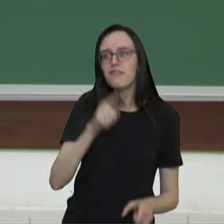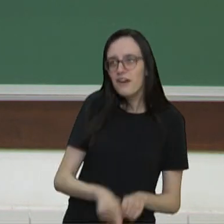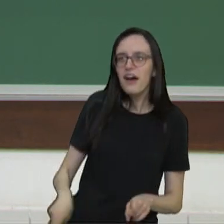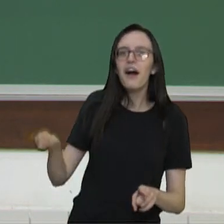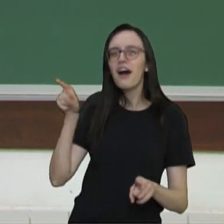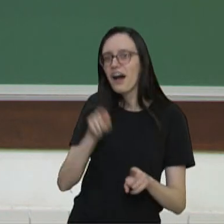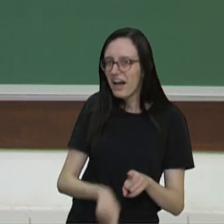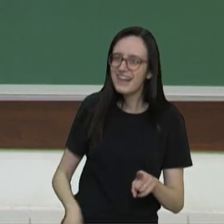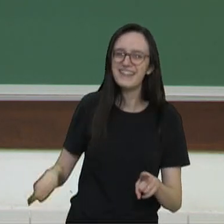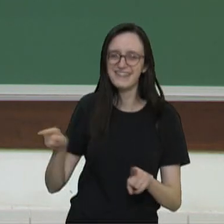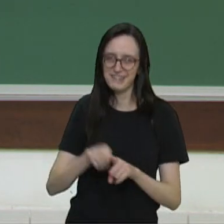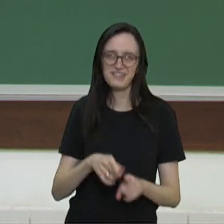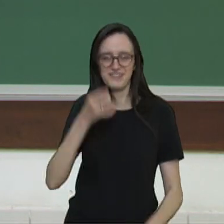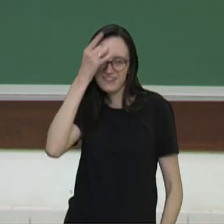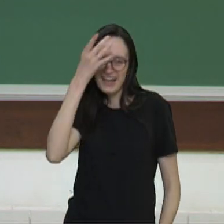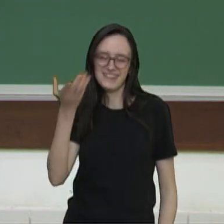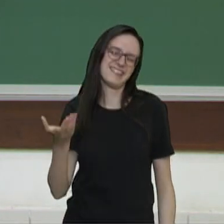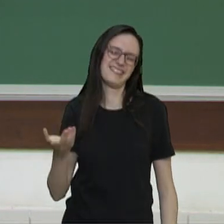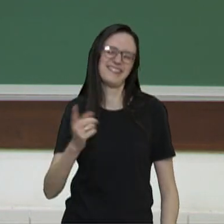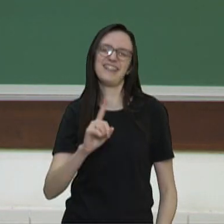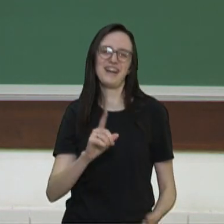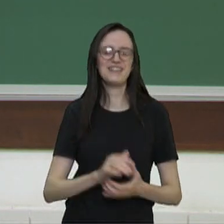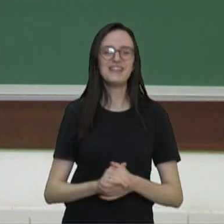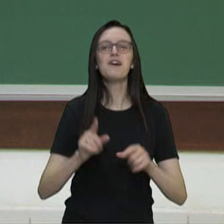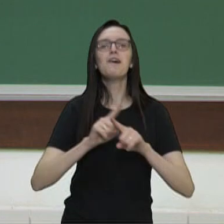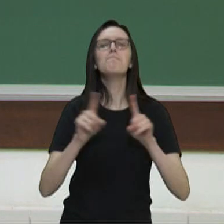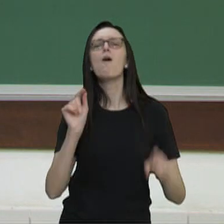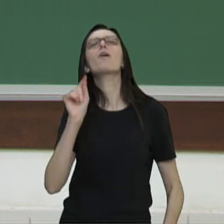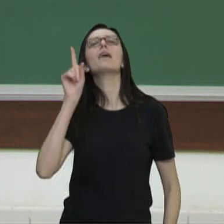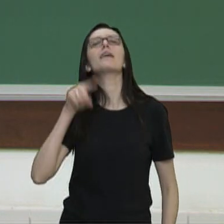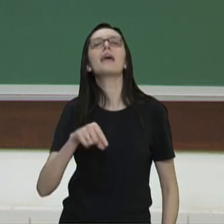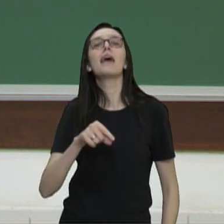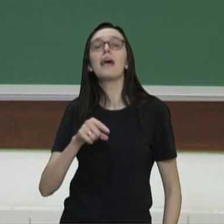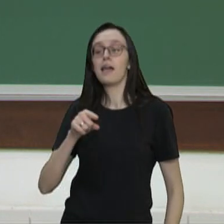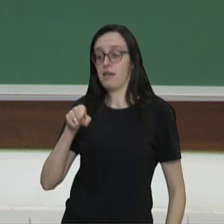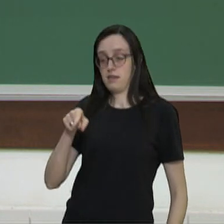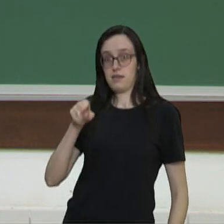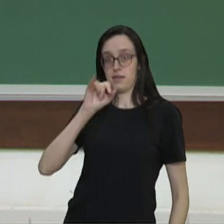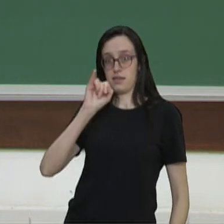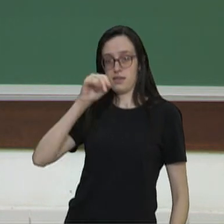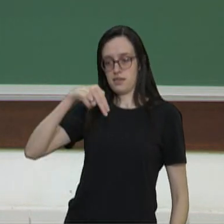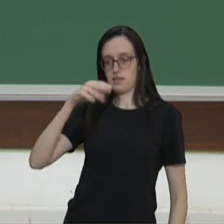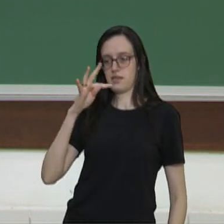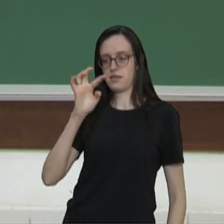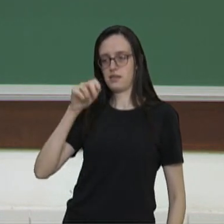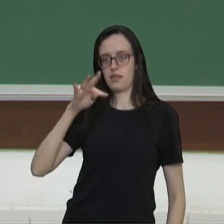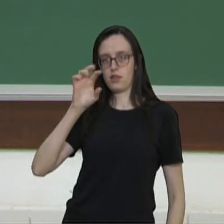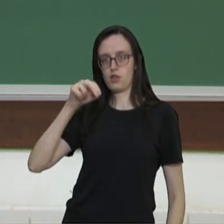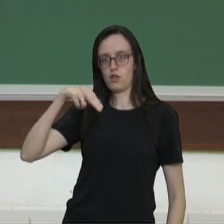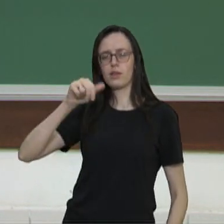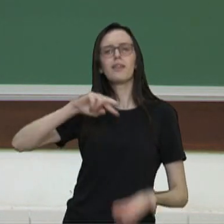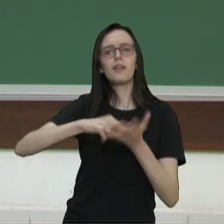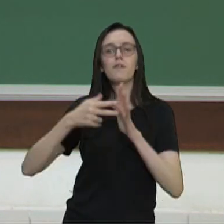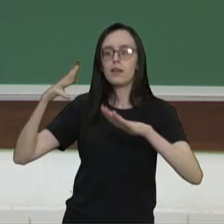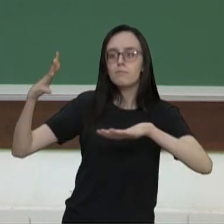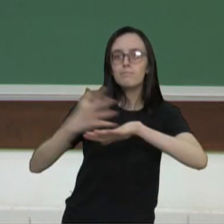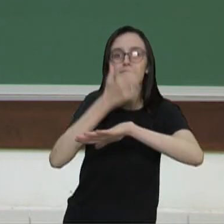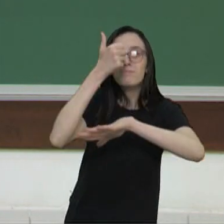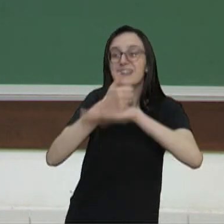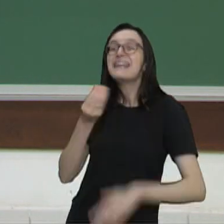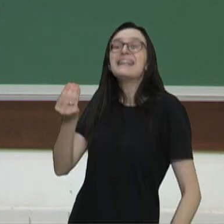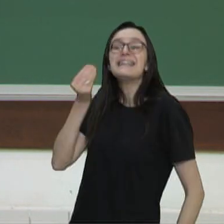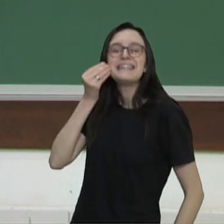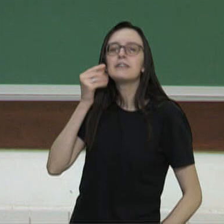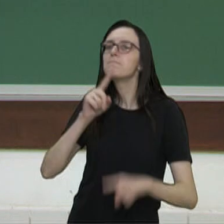né? Intentona traz a ideia de uma intenção frustrada, que não deu muito certo. Então é como